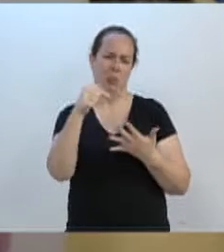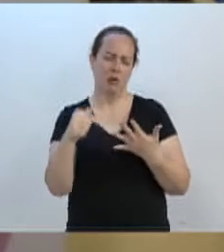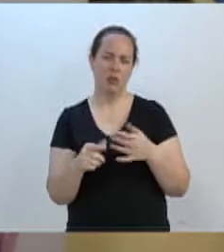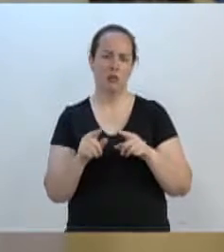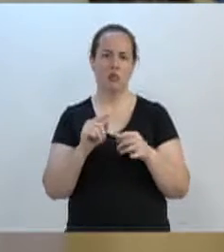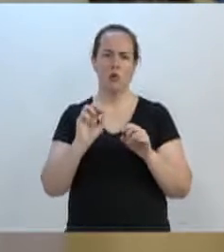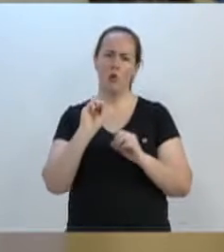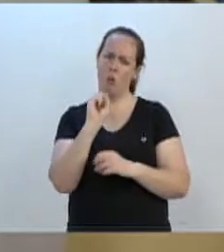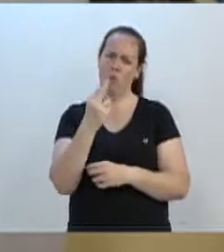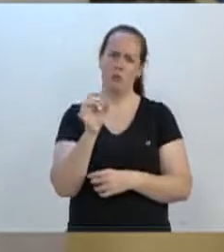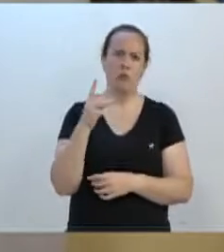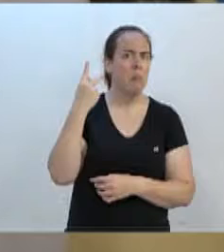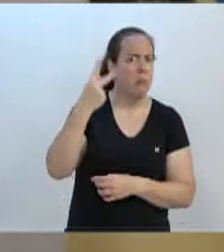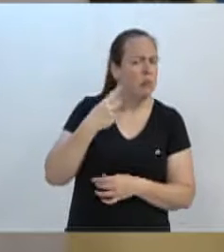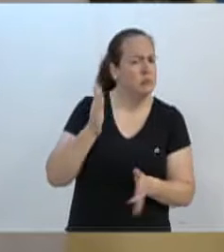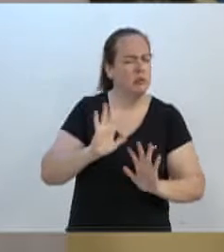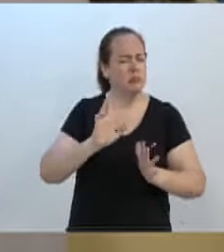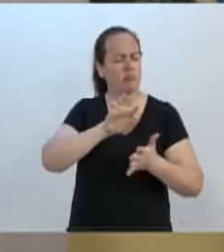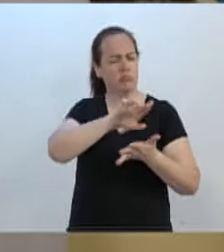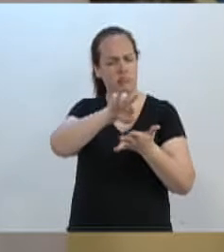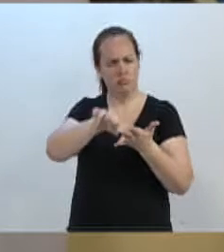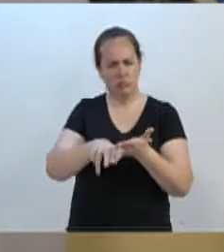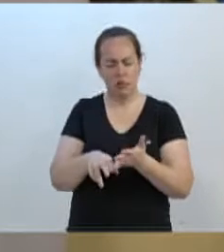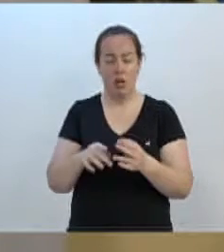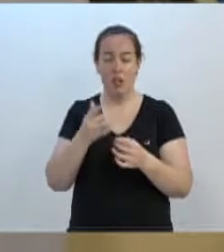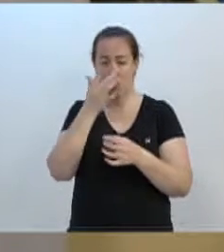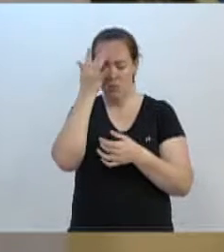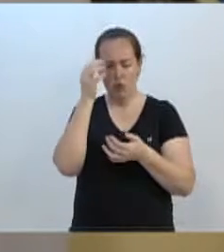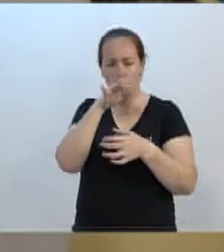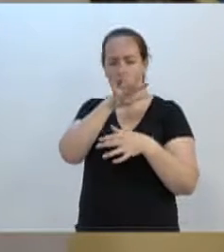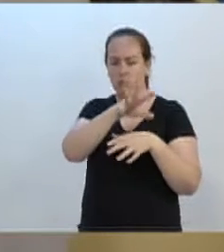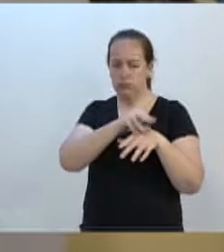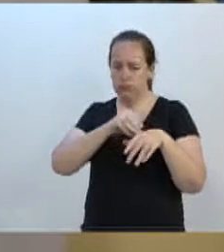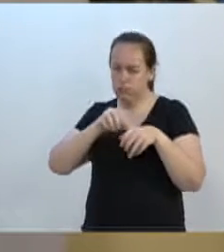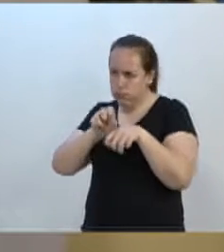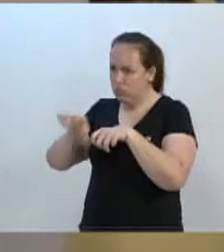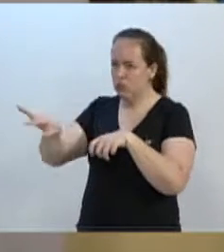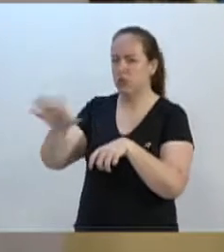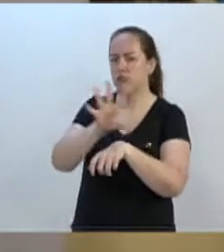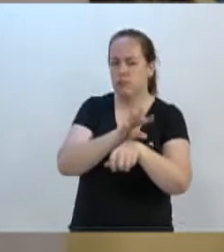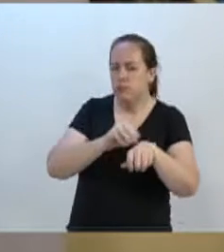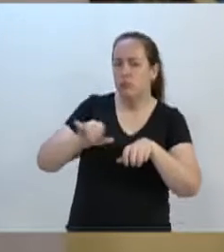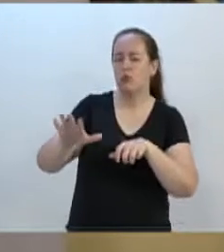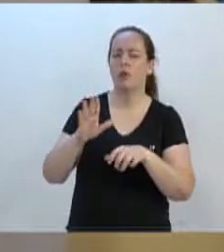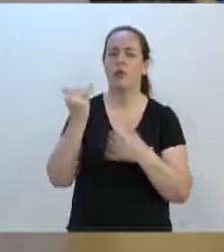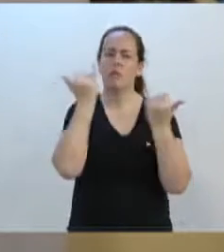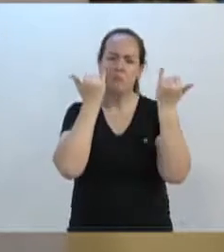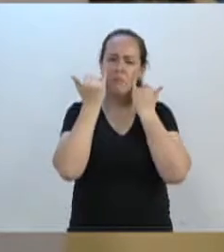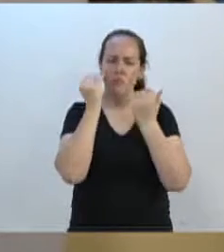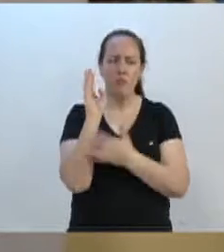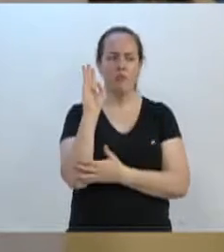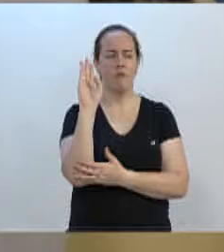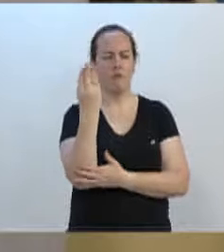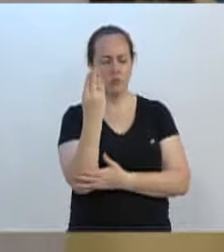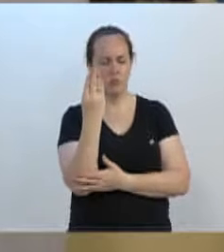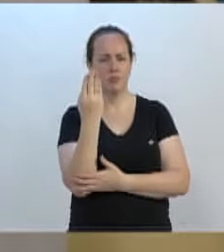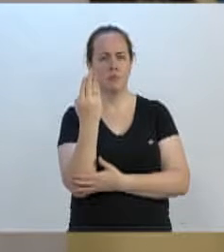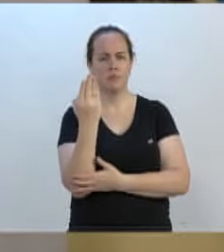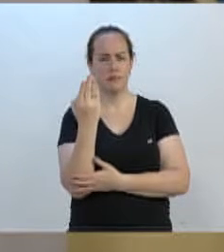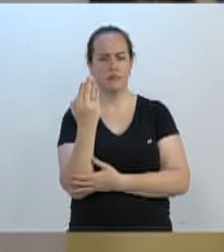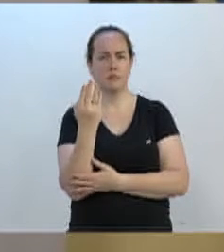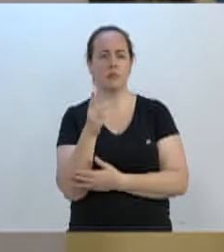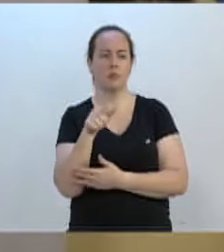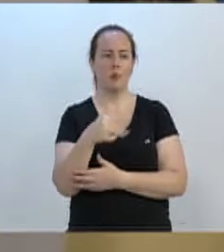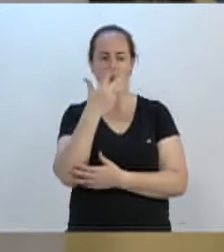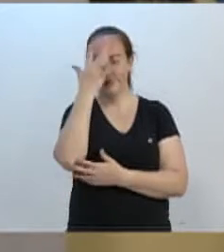político, enfim, e alguém compartilhar essas informações falsas nas redes sociais, e aí